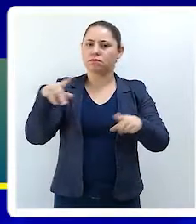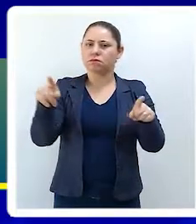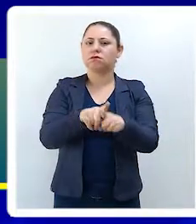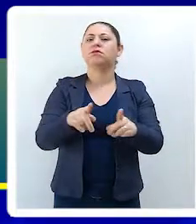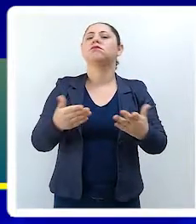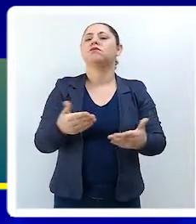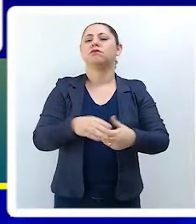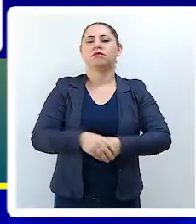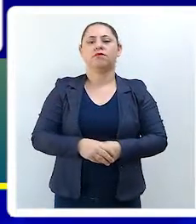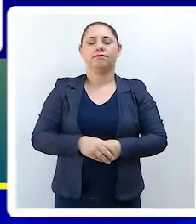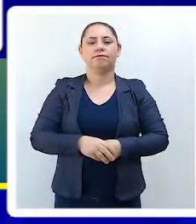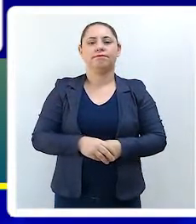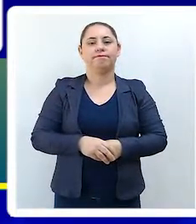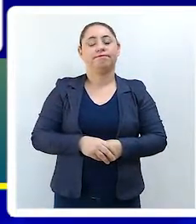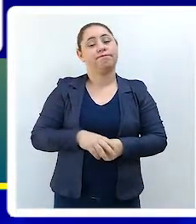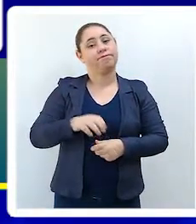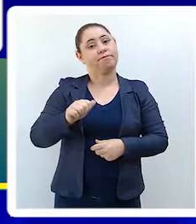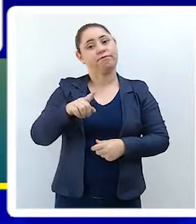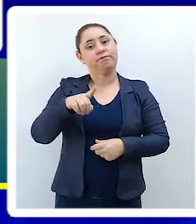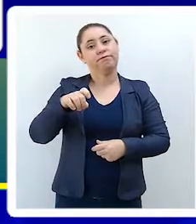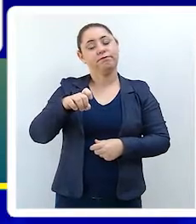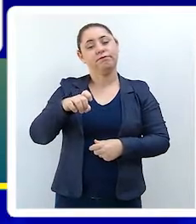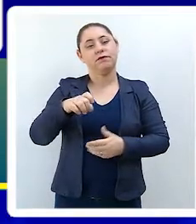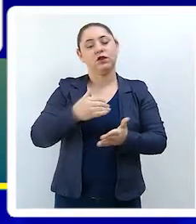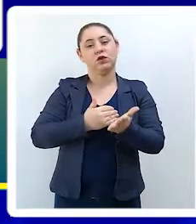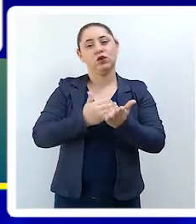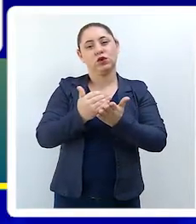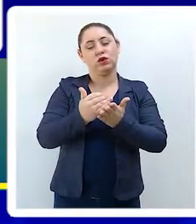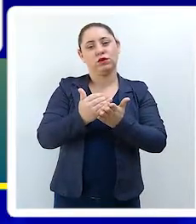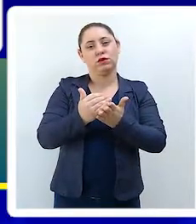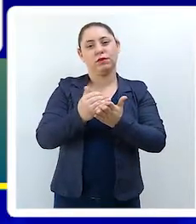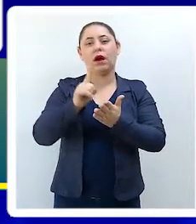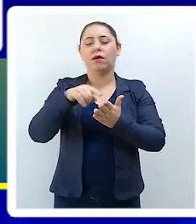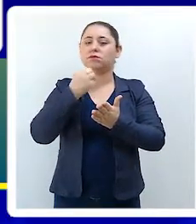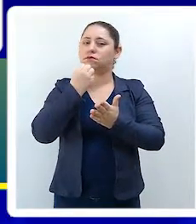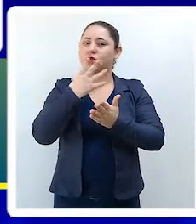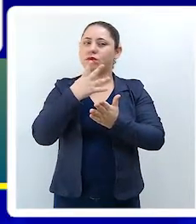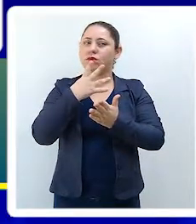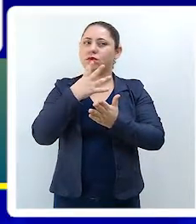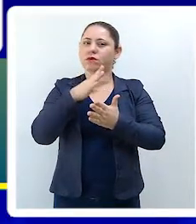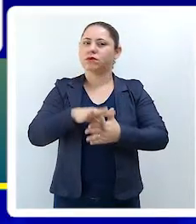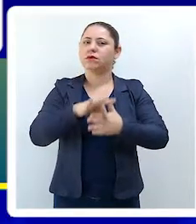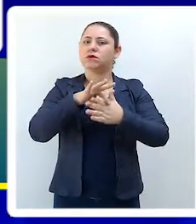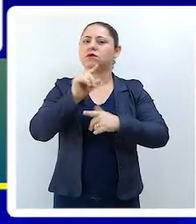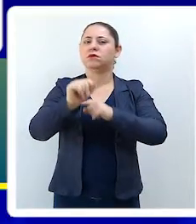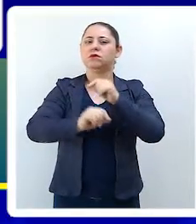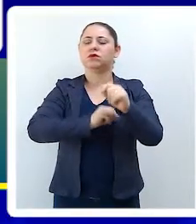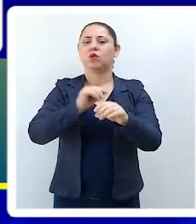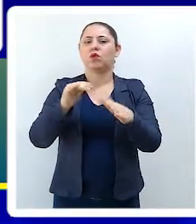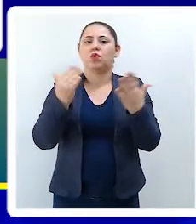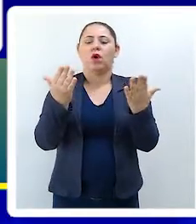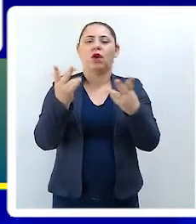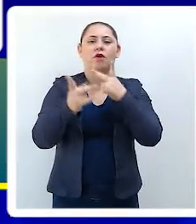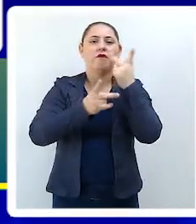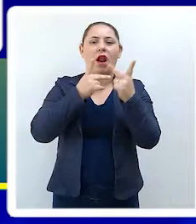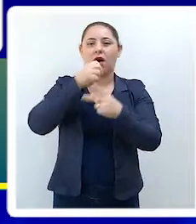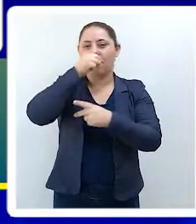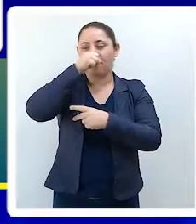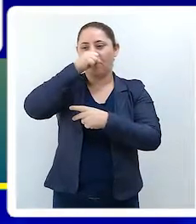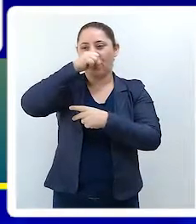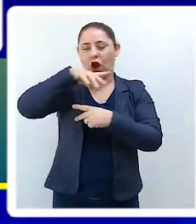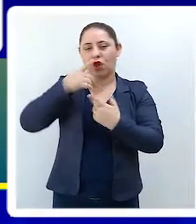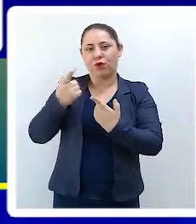privadas? Bom, Alex, inicialmente é bom a gente pontuar que quando falamos